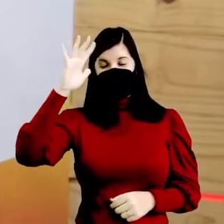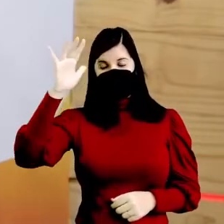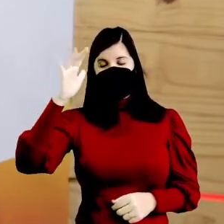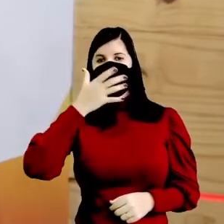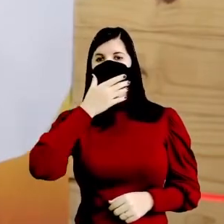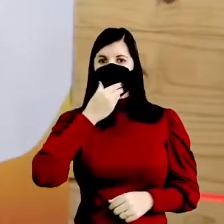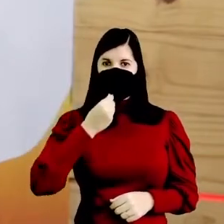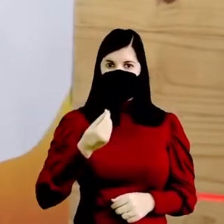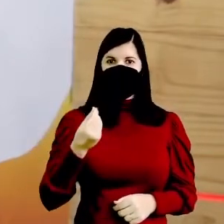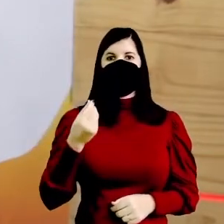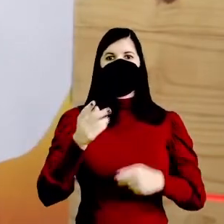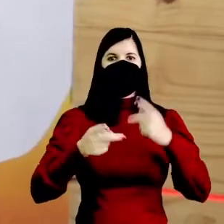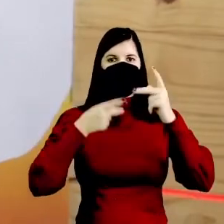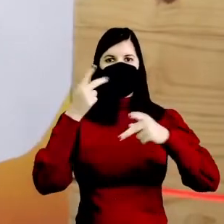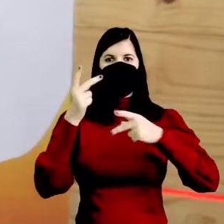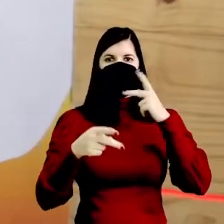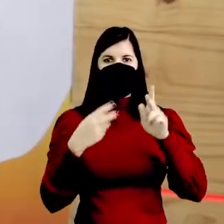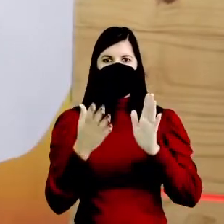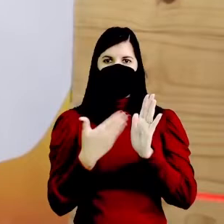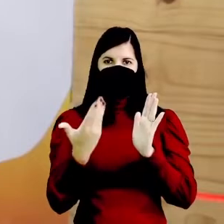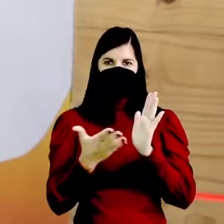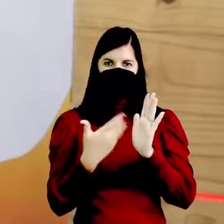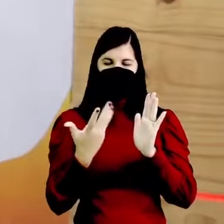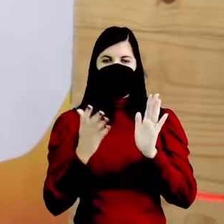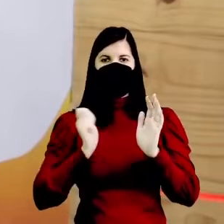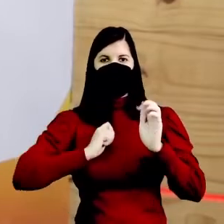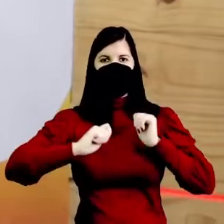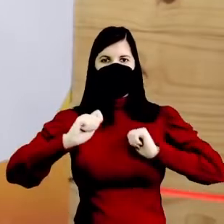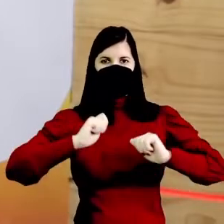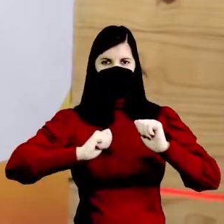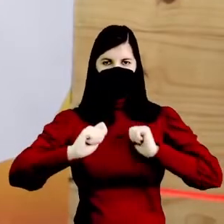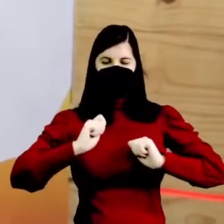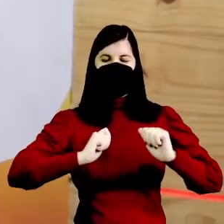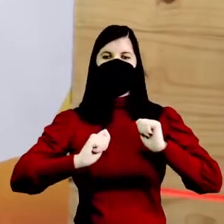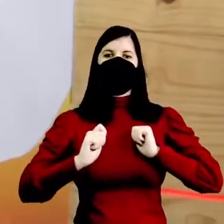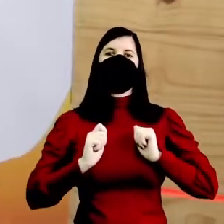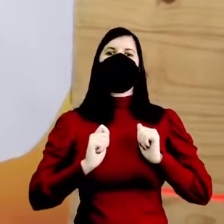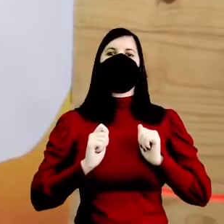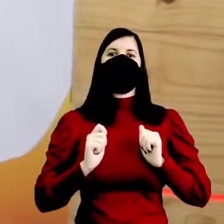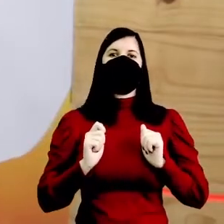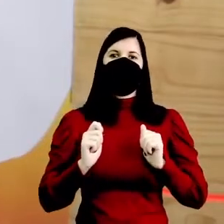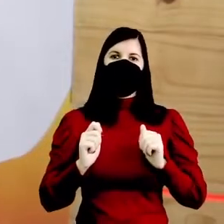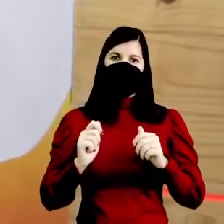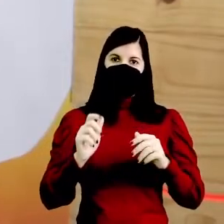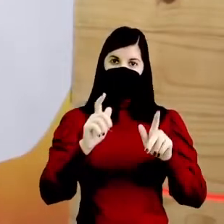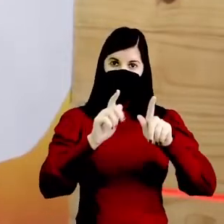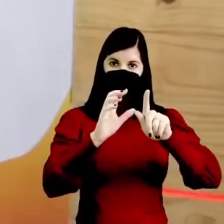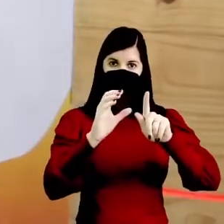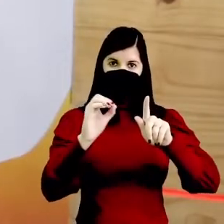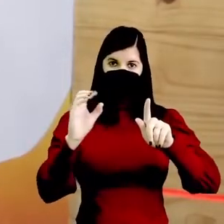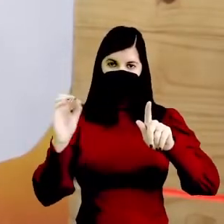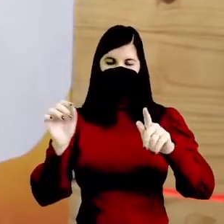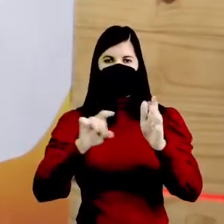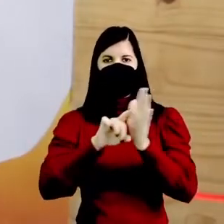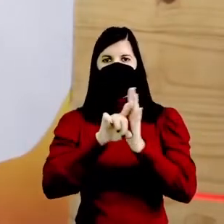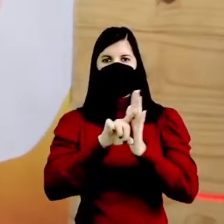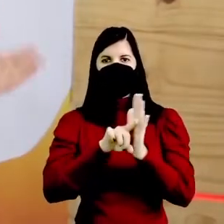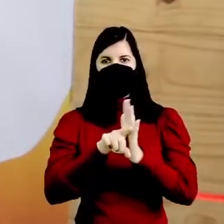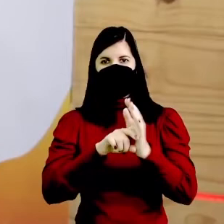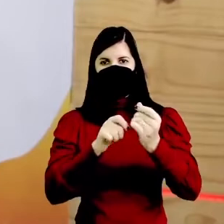são muito falados nos livros de administração, de introdução à administração. Se vocês derem um Google, fizerem uma pesquisa, vão